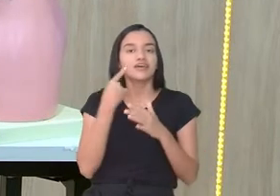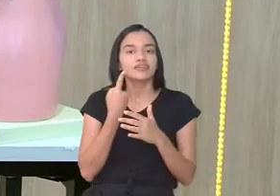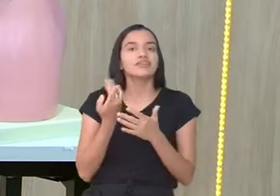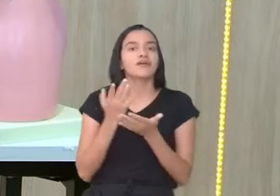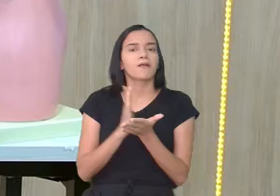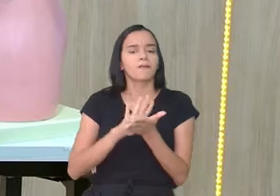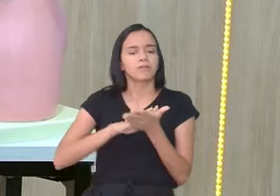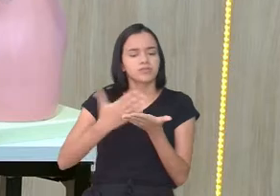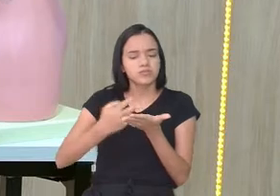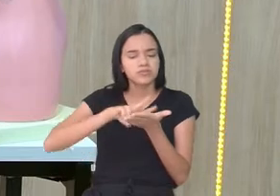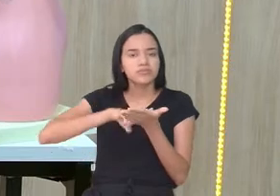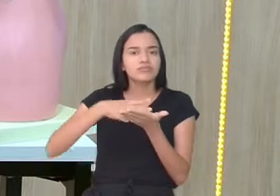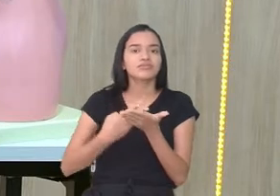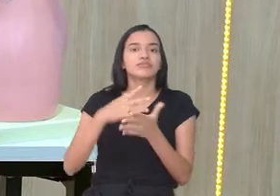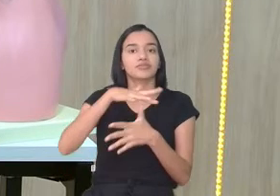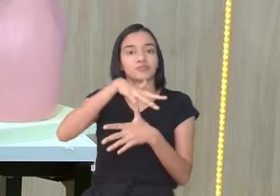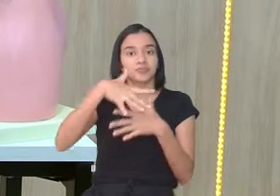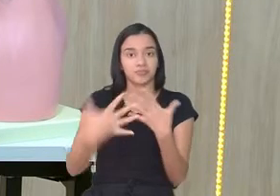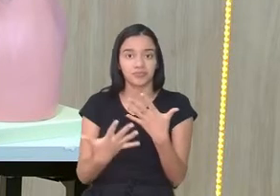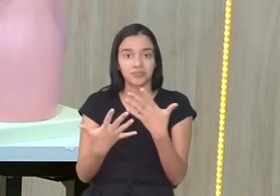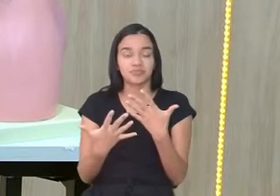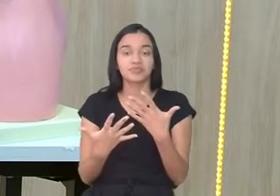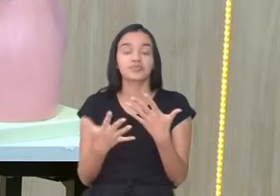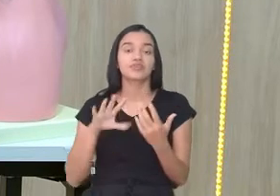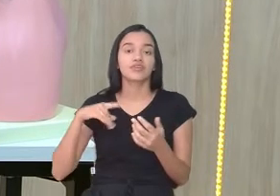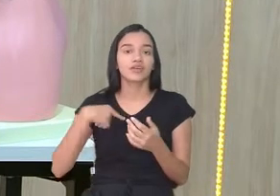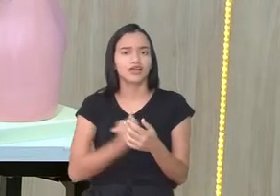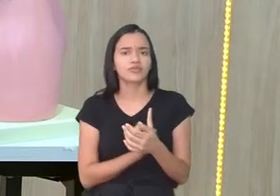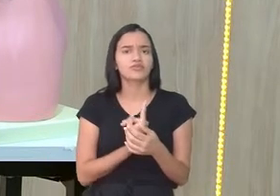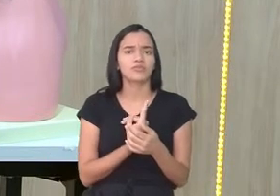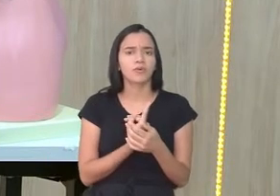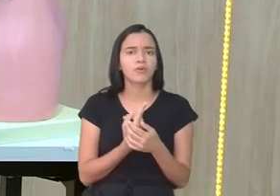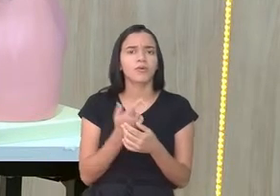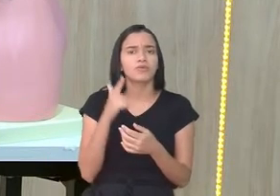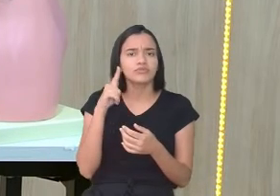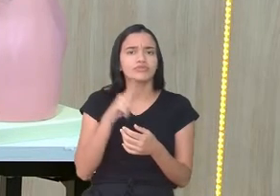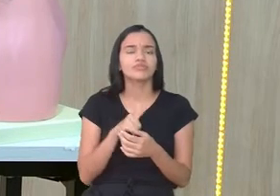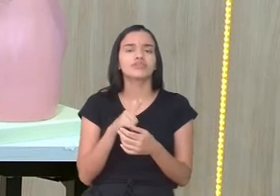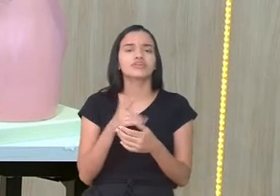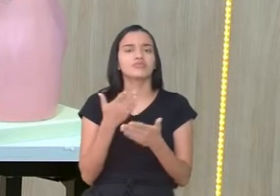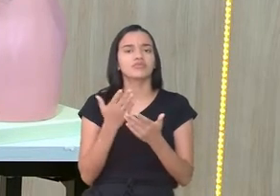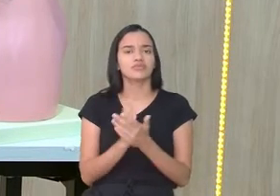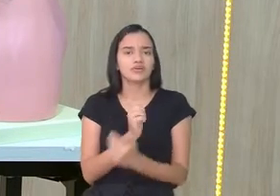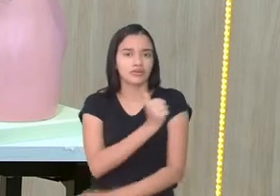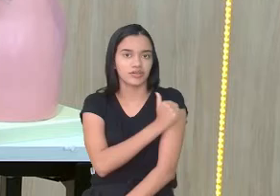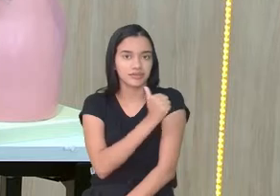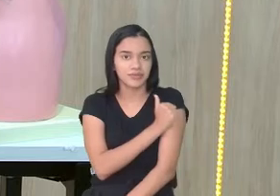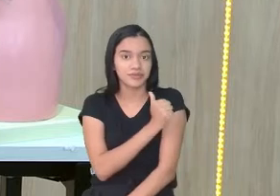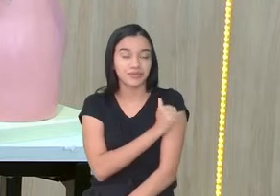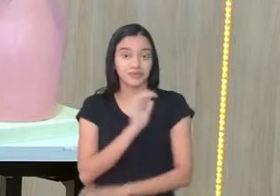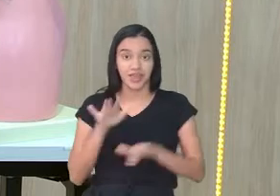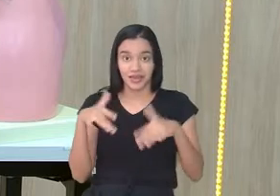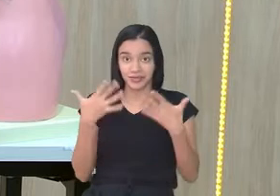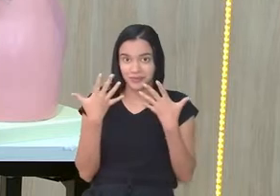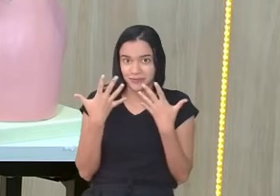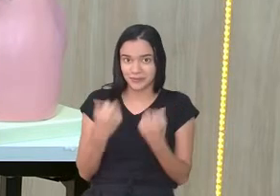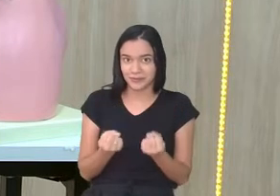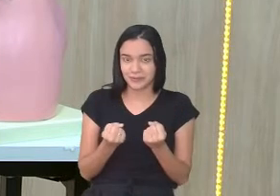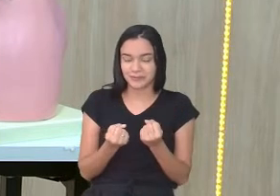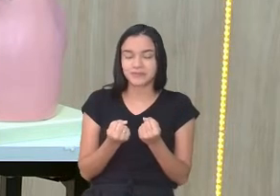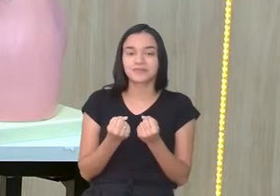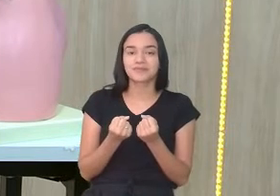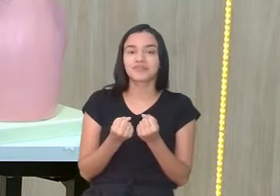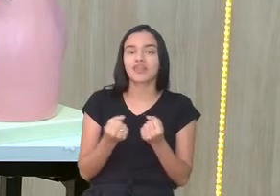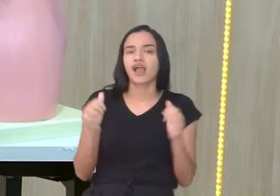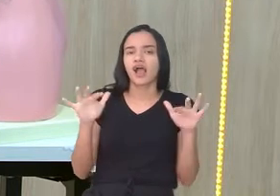conosco transmitir aí para que possamos atingir mais estudantes. Então, vamos lá, pessoal,